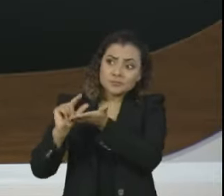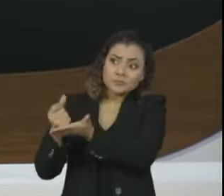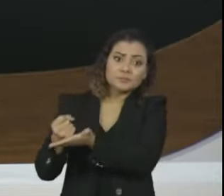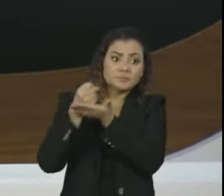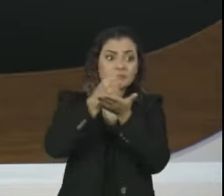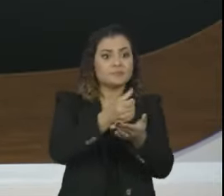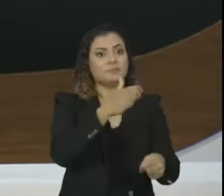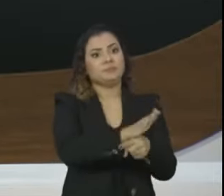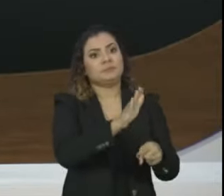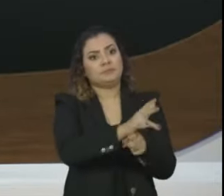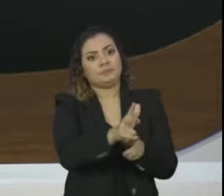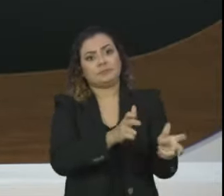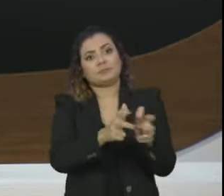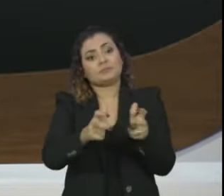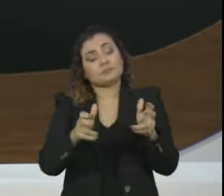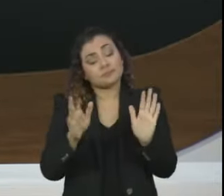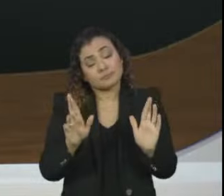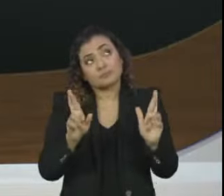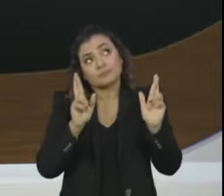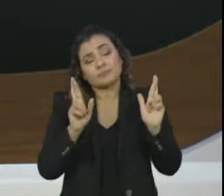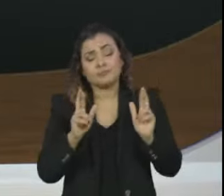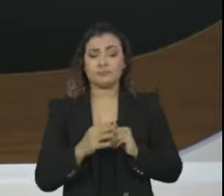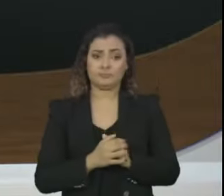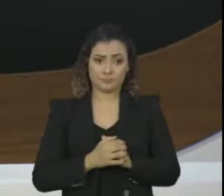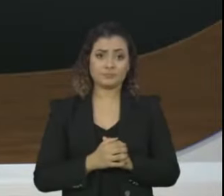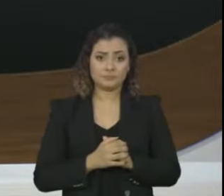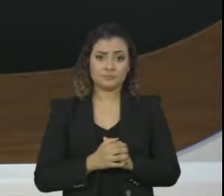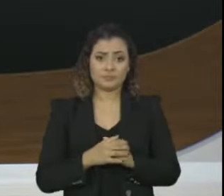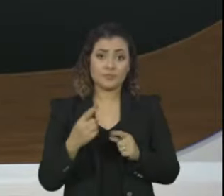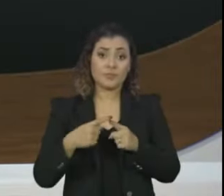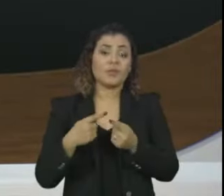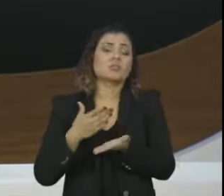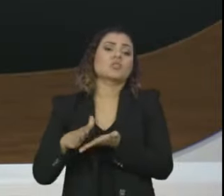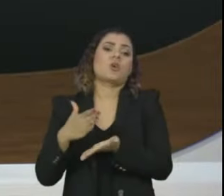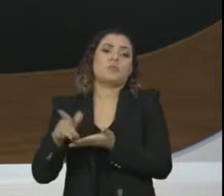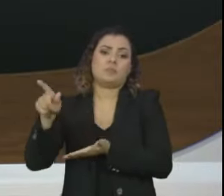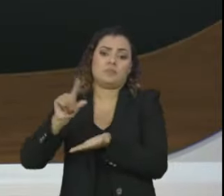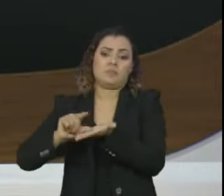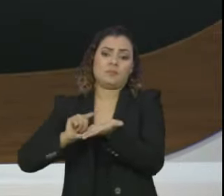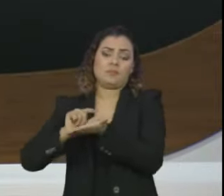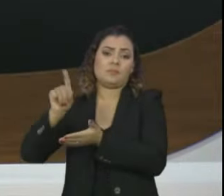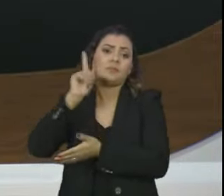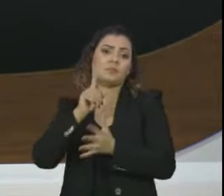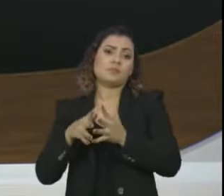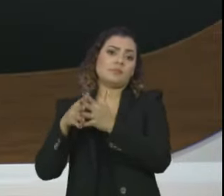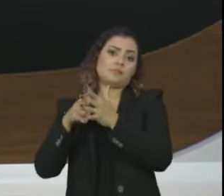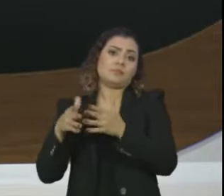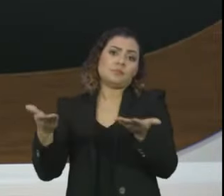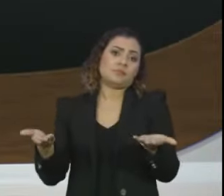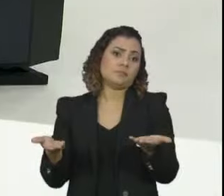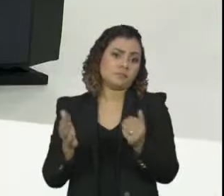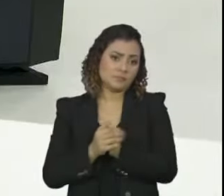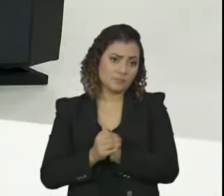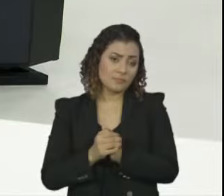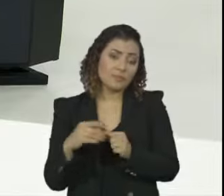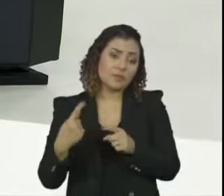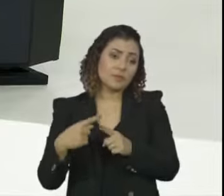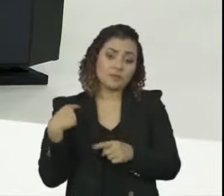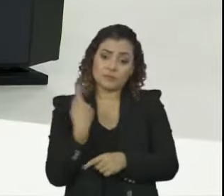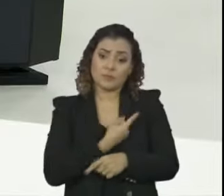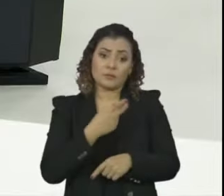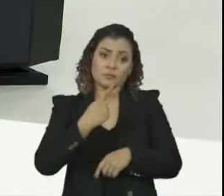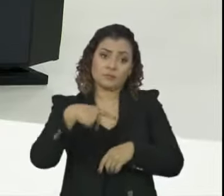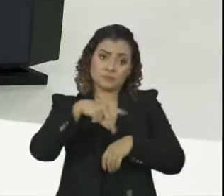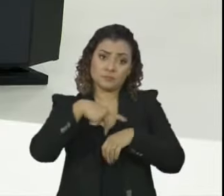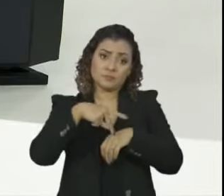primordial aí principal para o excedente de vacinas que os Estados Unidos tem não pretendem utilizar pelo fato de nós